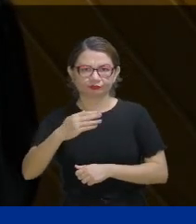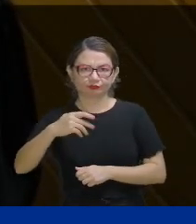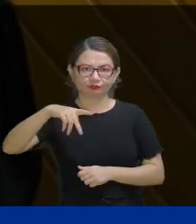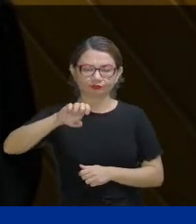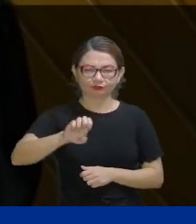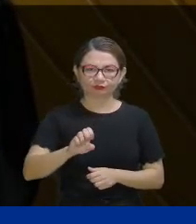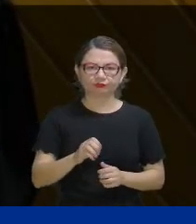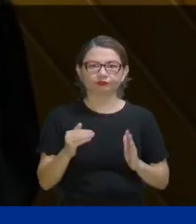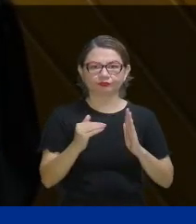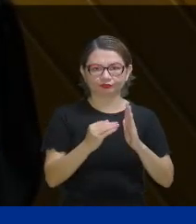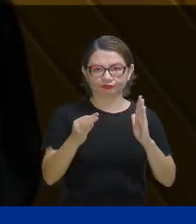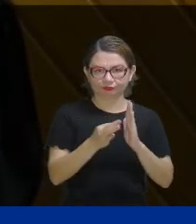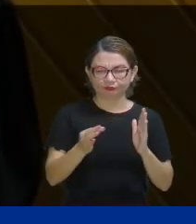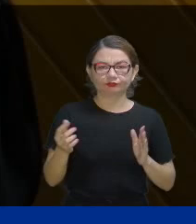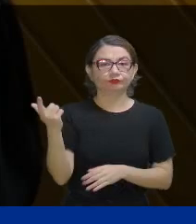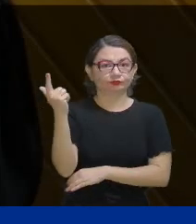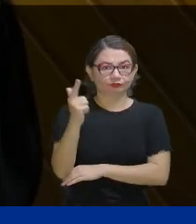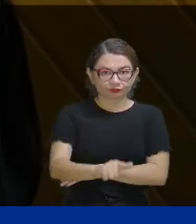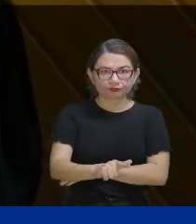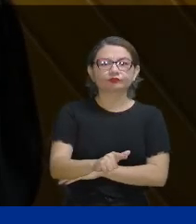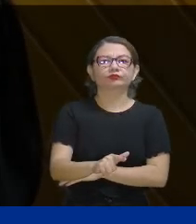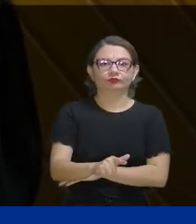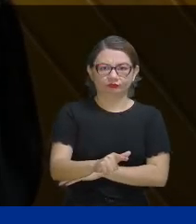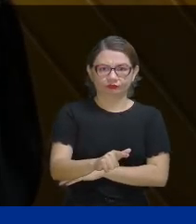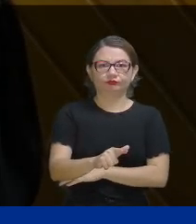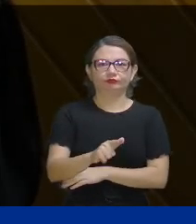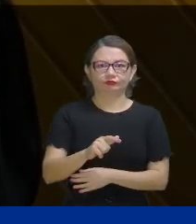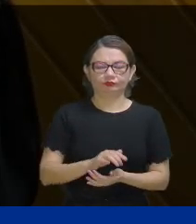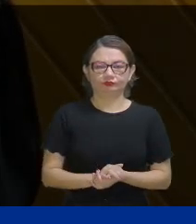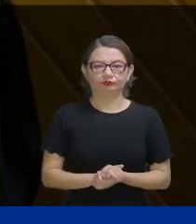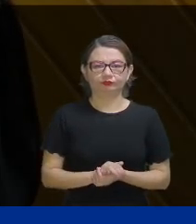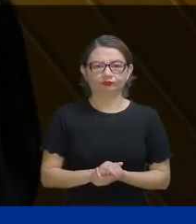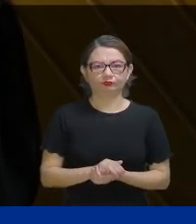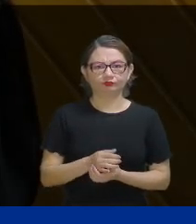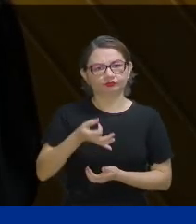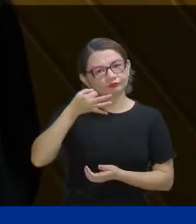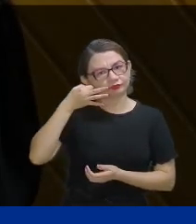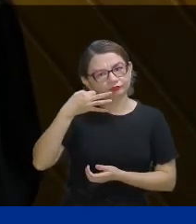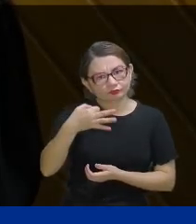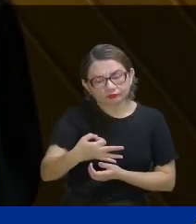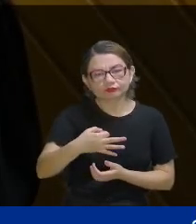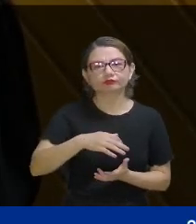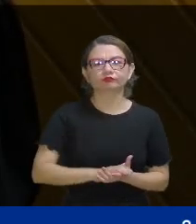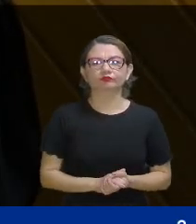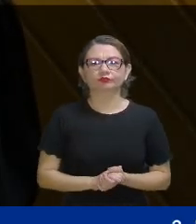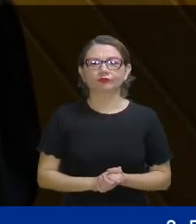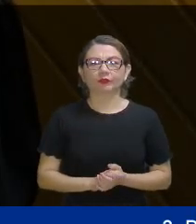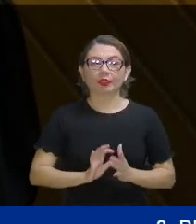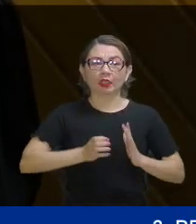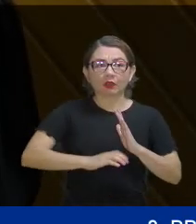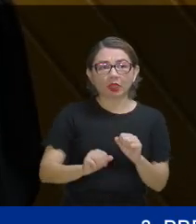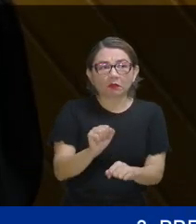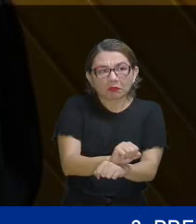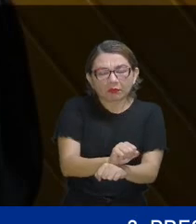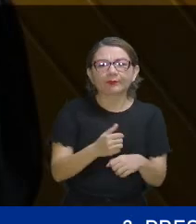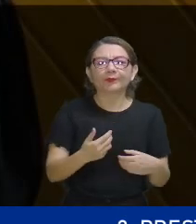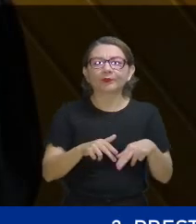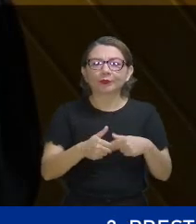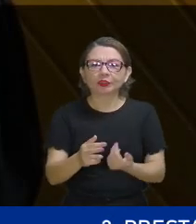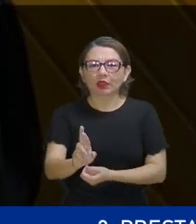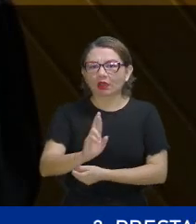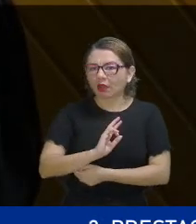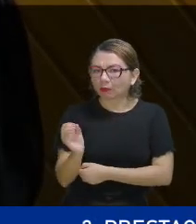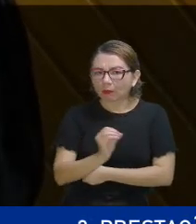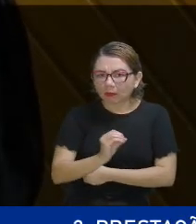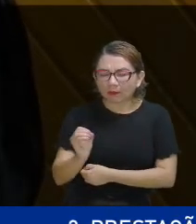emitiu novo parecer recomendando diligência adicional. Mais uma vez intimado, o partido permaneceu inerte. Diante da ausência de